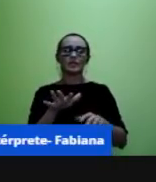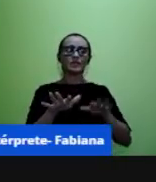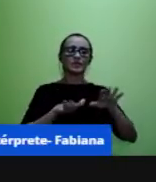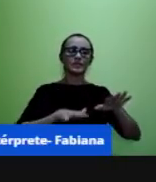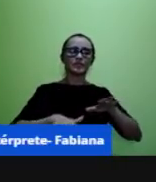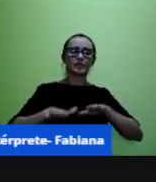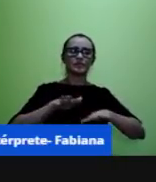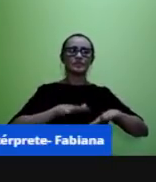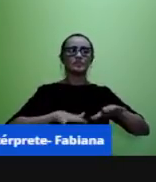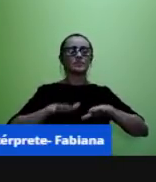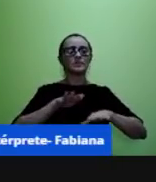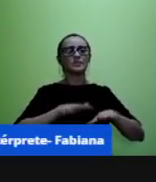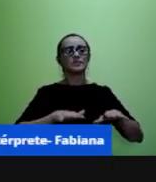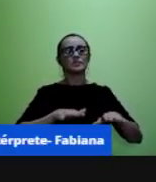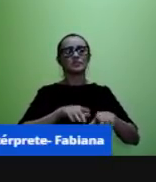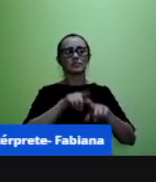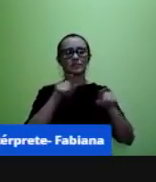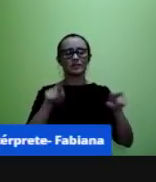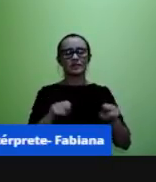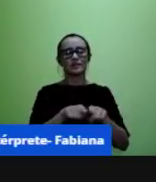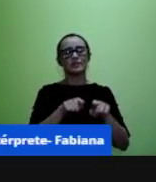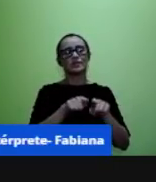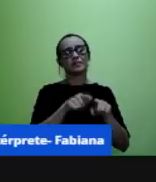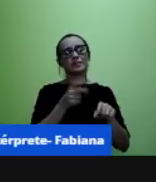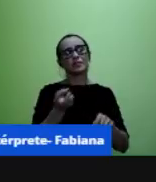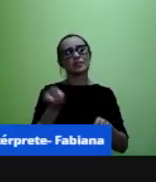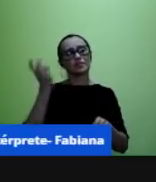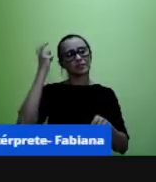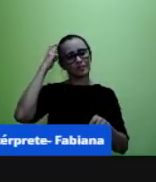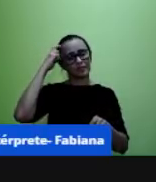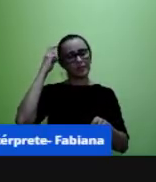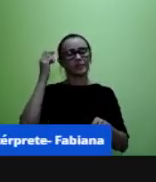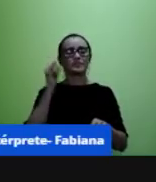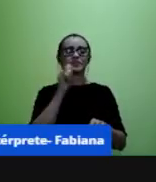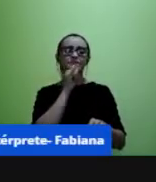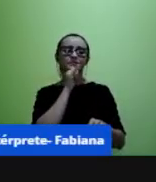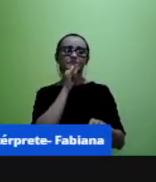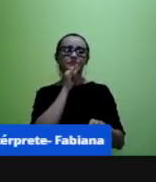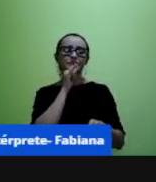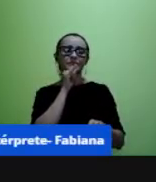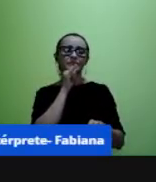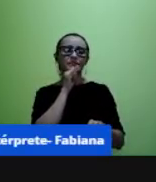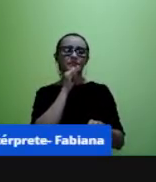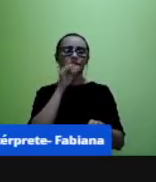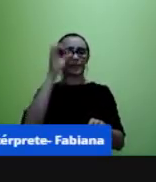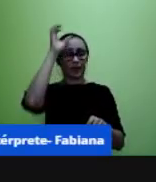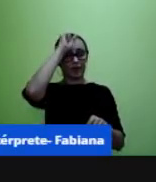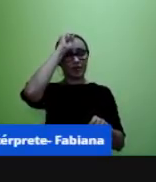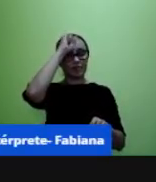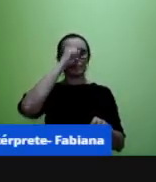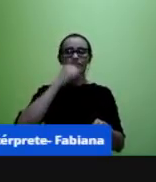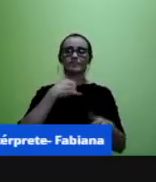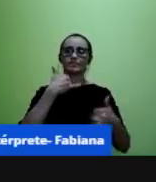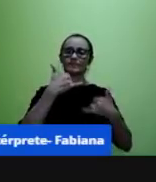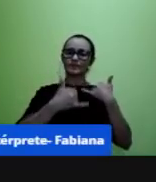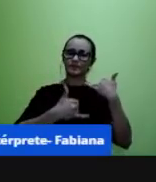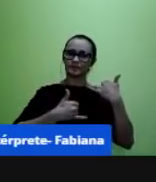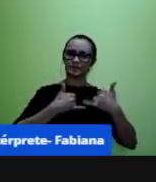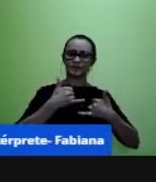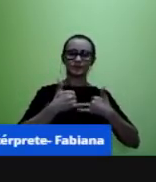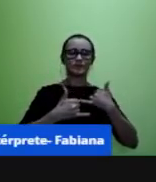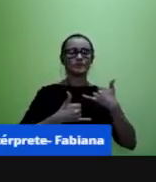também cultural desse movimento. Né? Por exemplo, se ele aprende um jogo, né, ele aprendeu